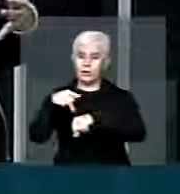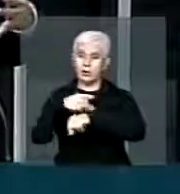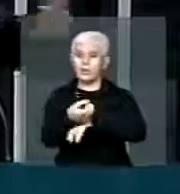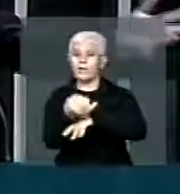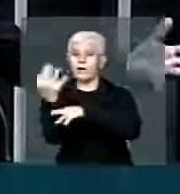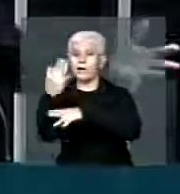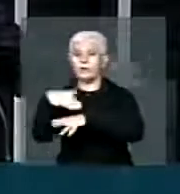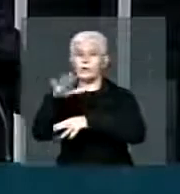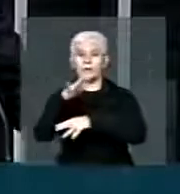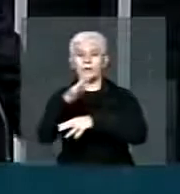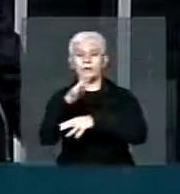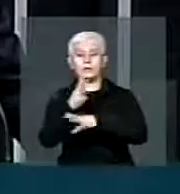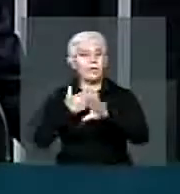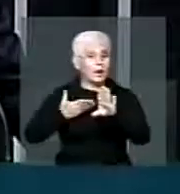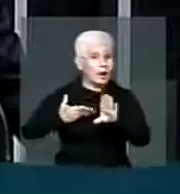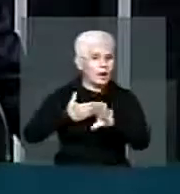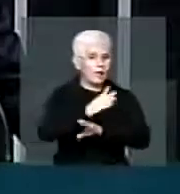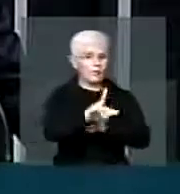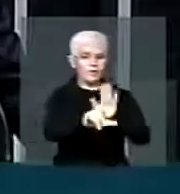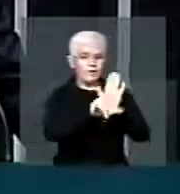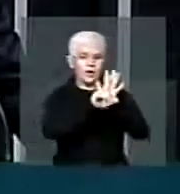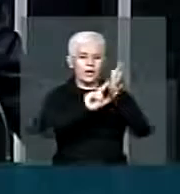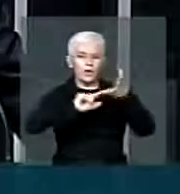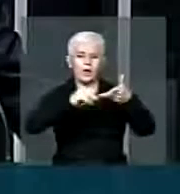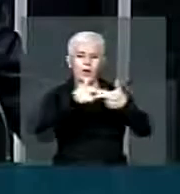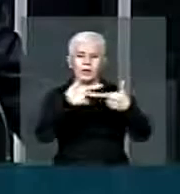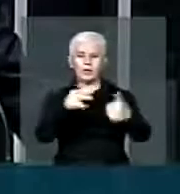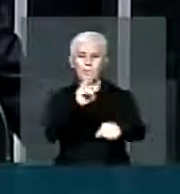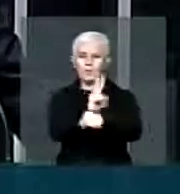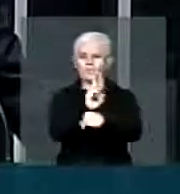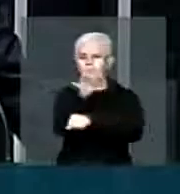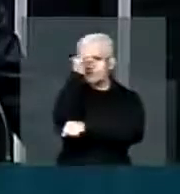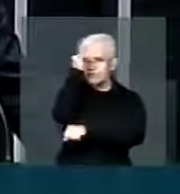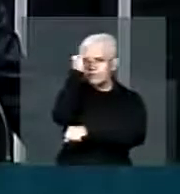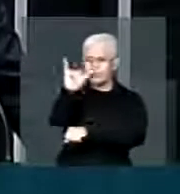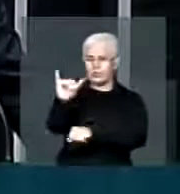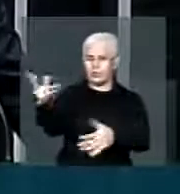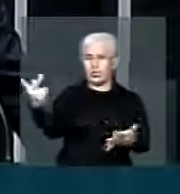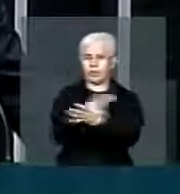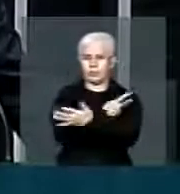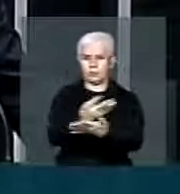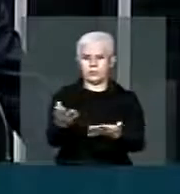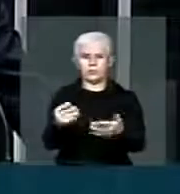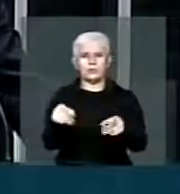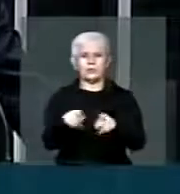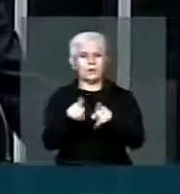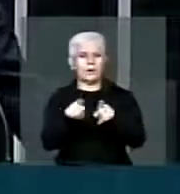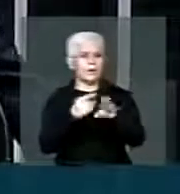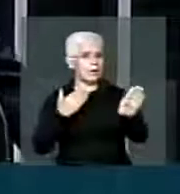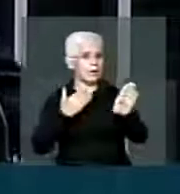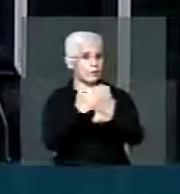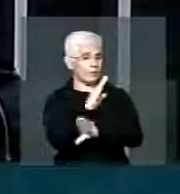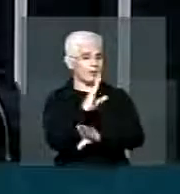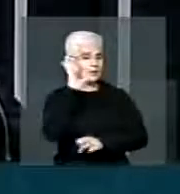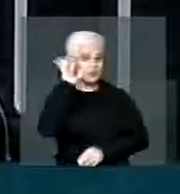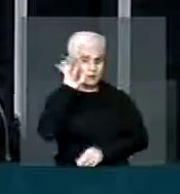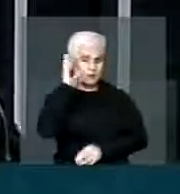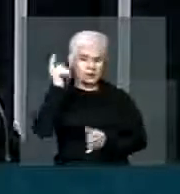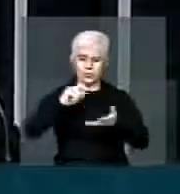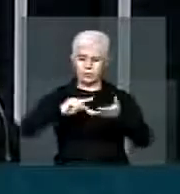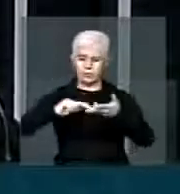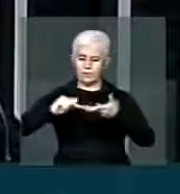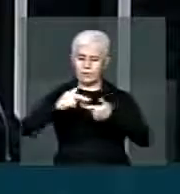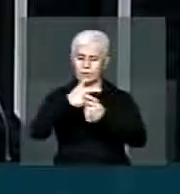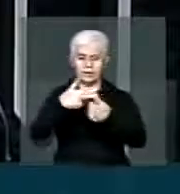países aprovassem legislações de prevenção, aprovassem medidas que fazem com